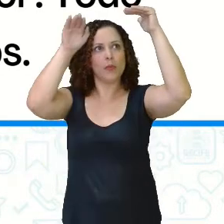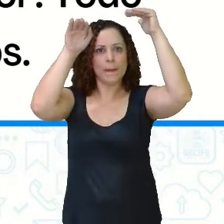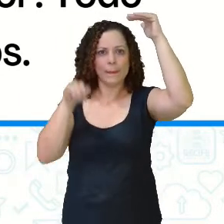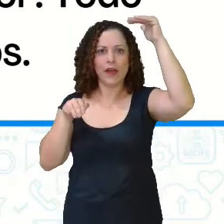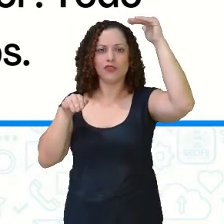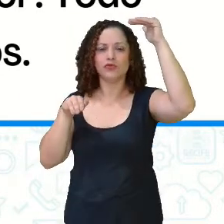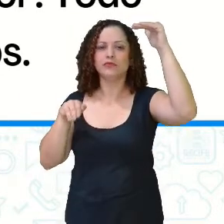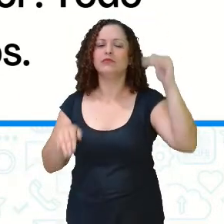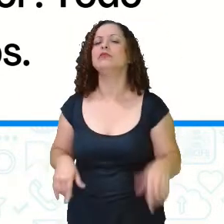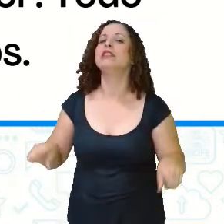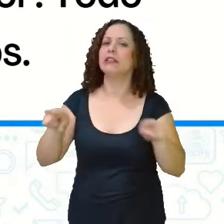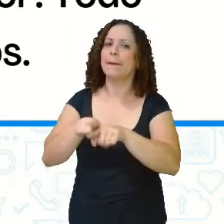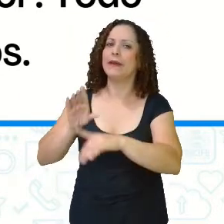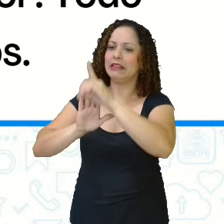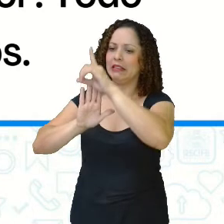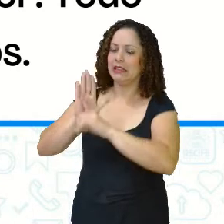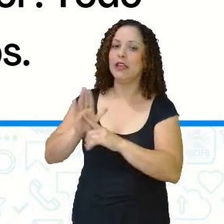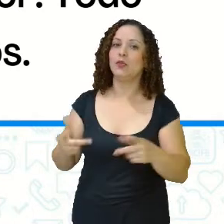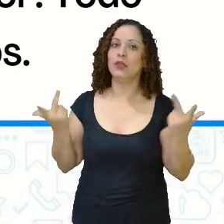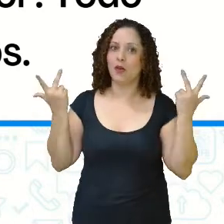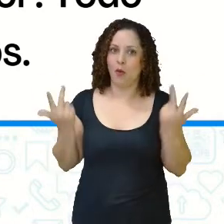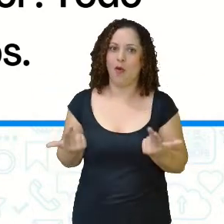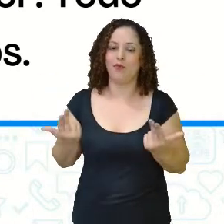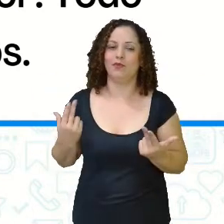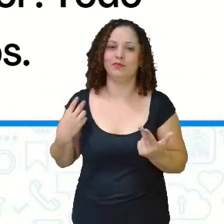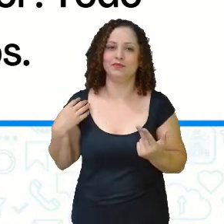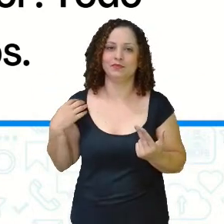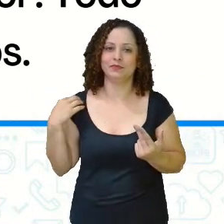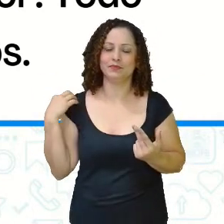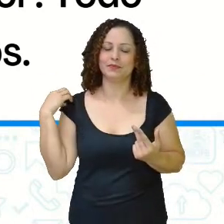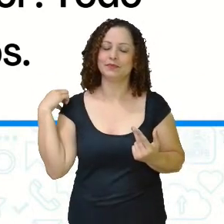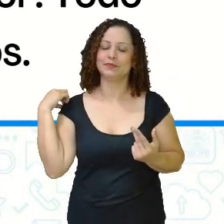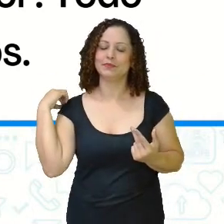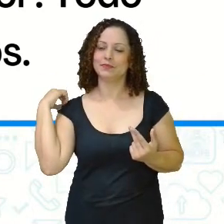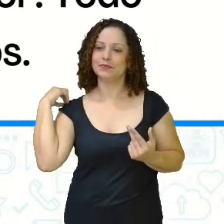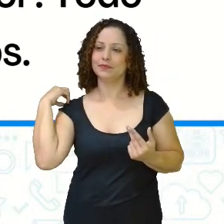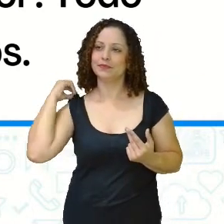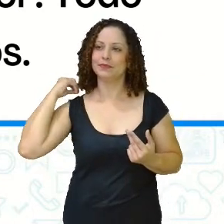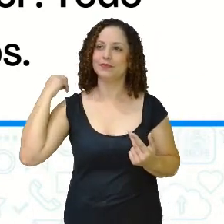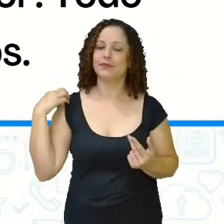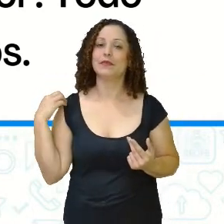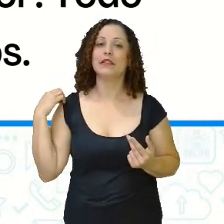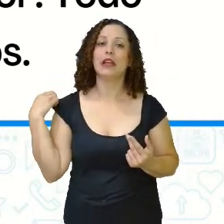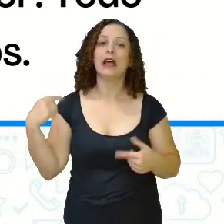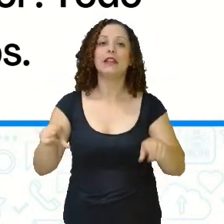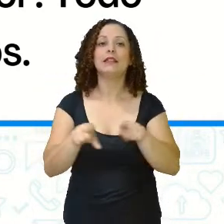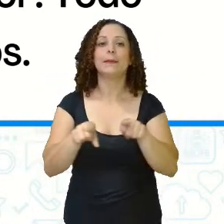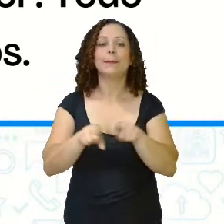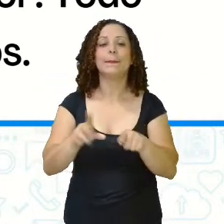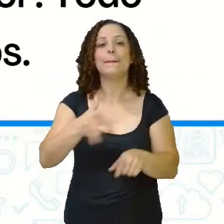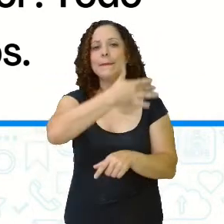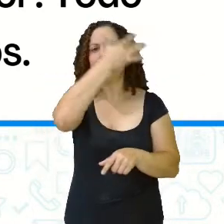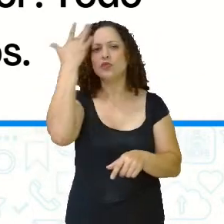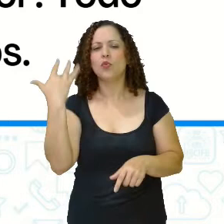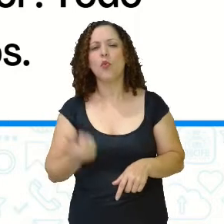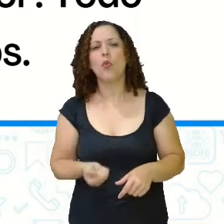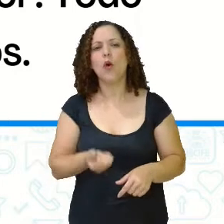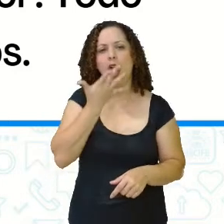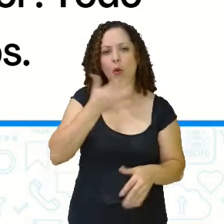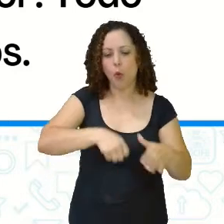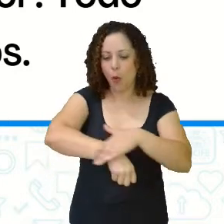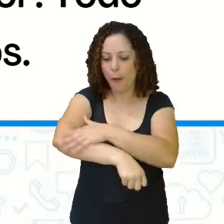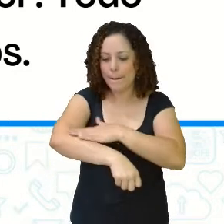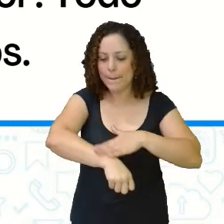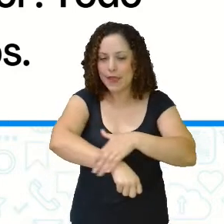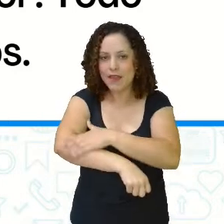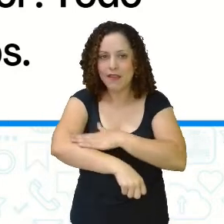direitos. E do mesmo jeito, uma pessoa de outra cor de pele também não é nem melhor nem pior.